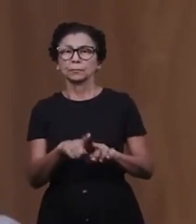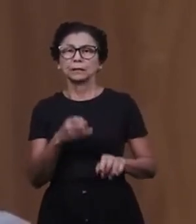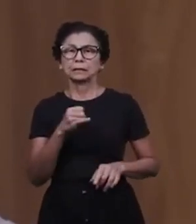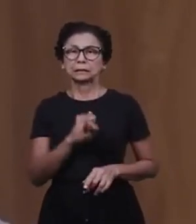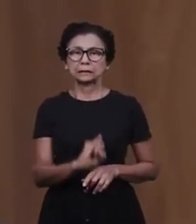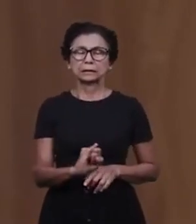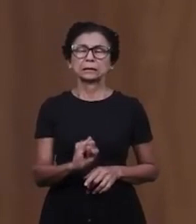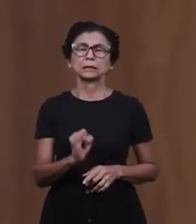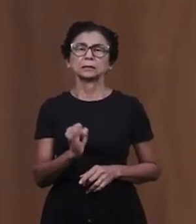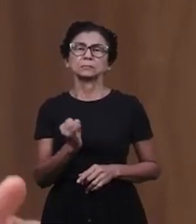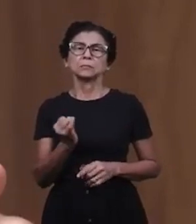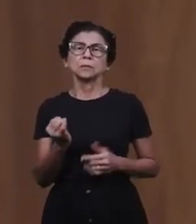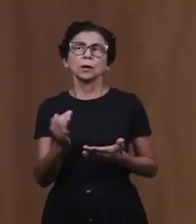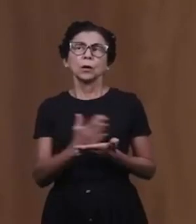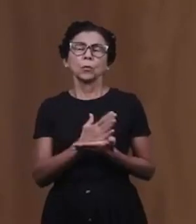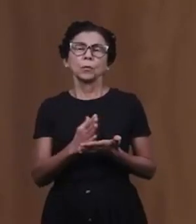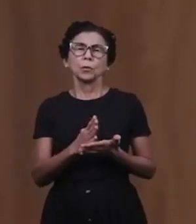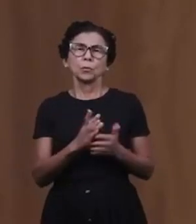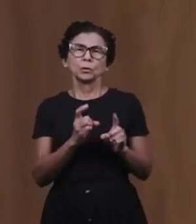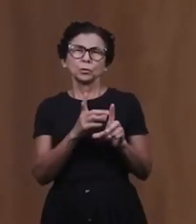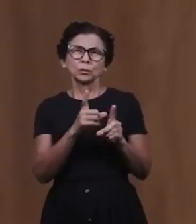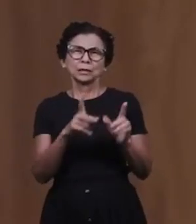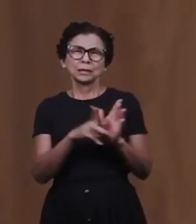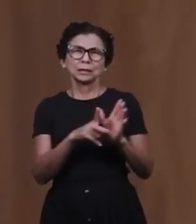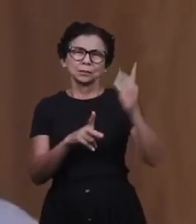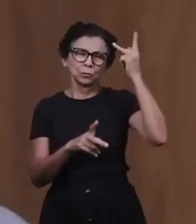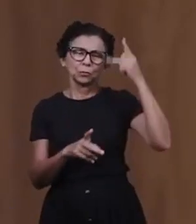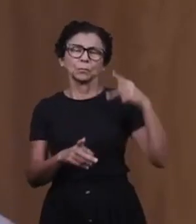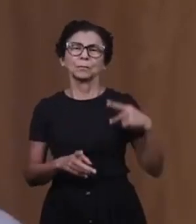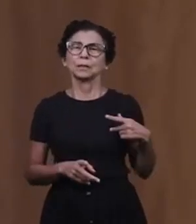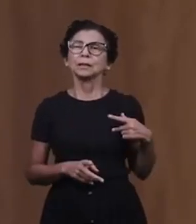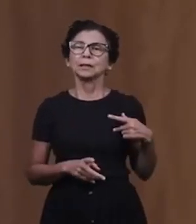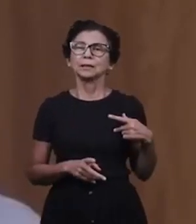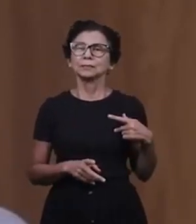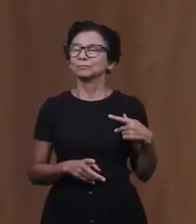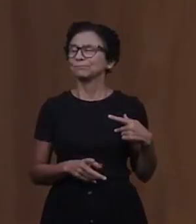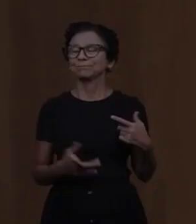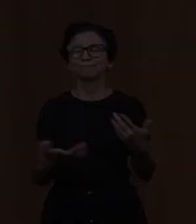doutrinária fora daquilo que está contido na palavra de Deus, nós não aceitamos definitivamente.